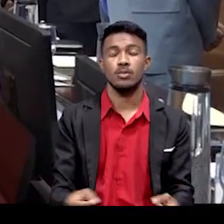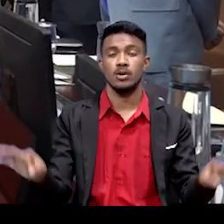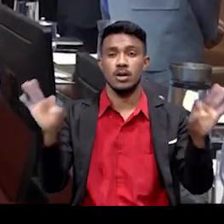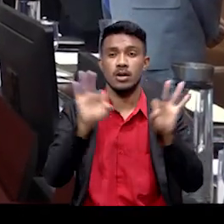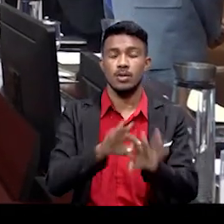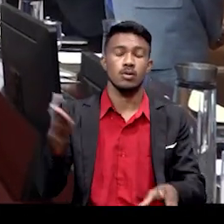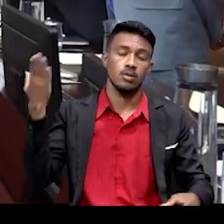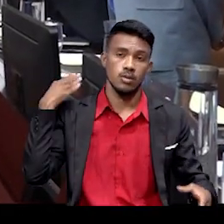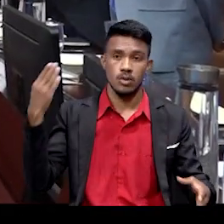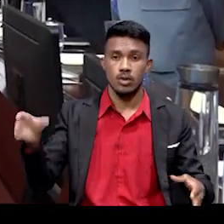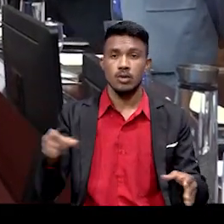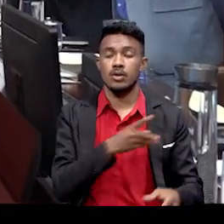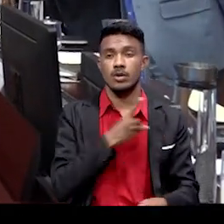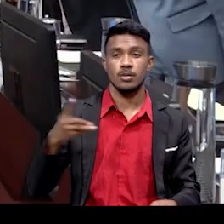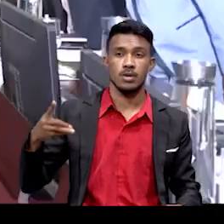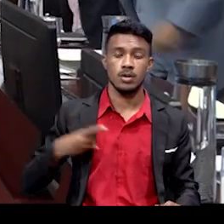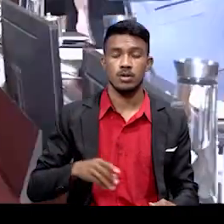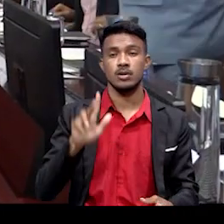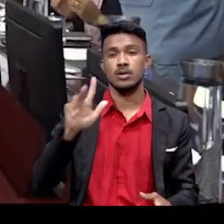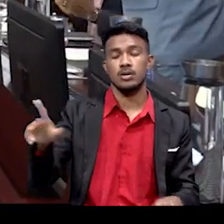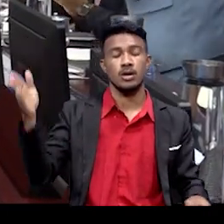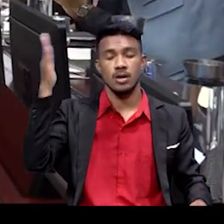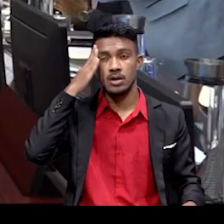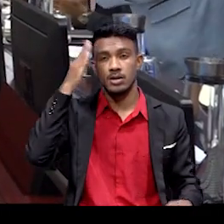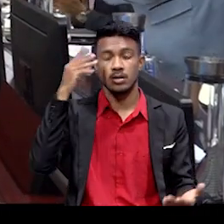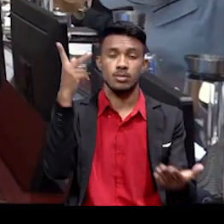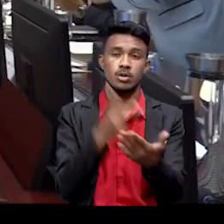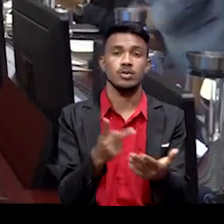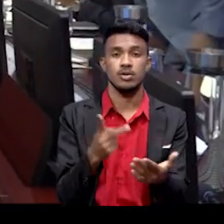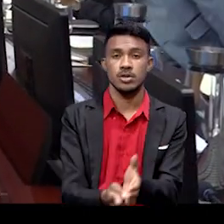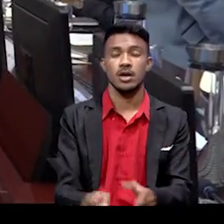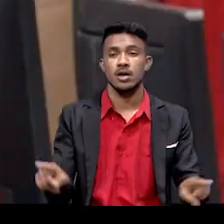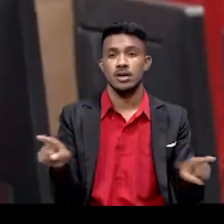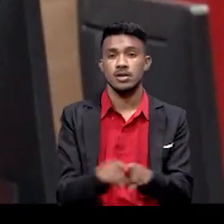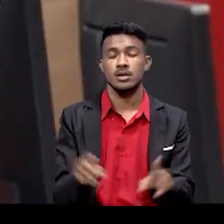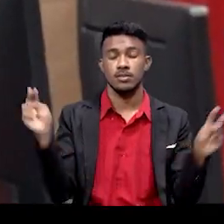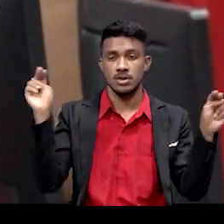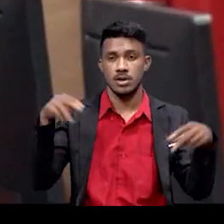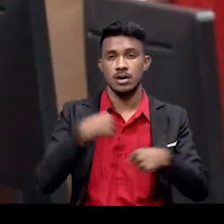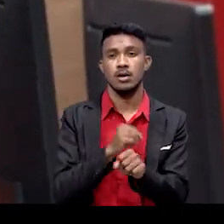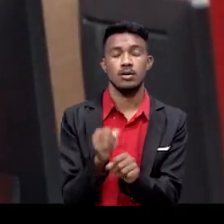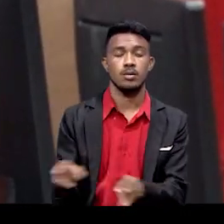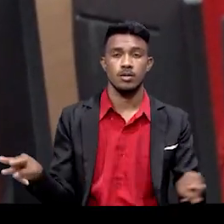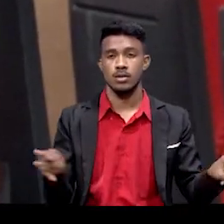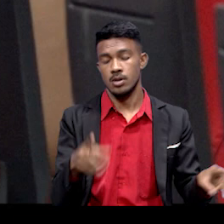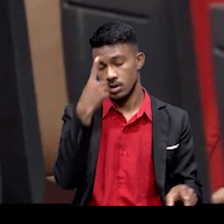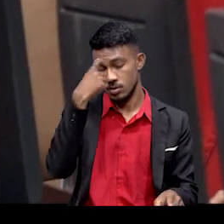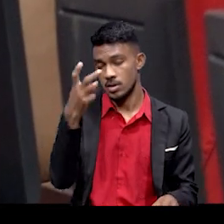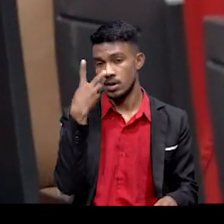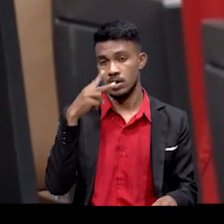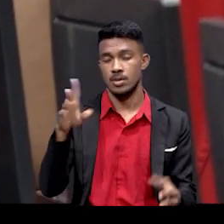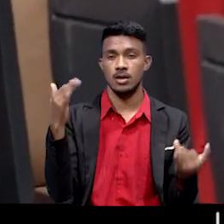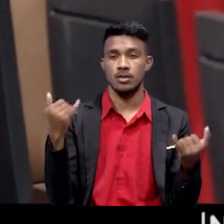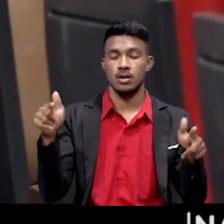ex-deputado, terceira legislatura, nebe considera proposta refere, precisa de uma alteração, também reba condição atual e